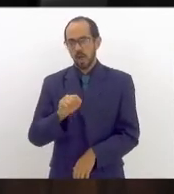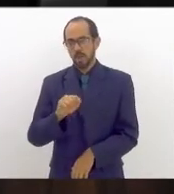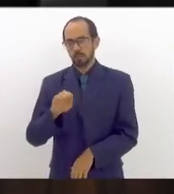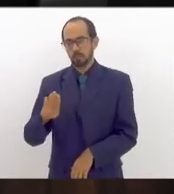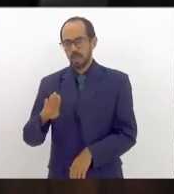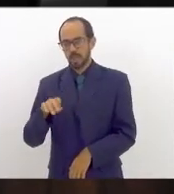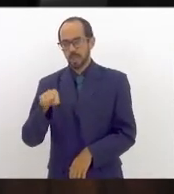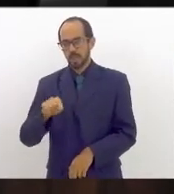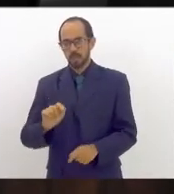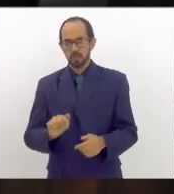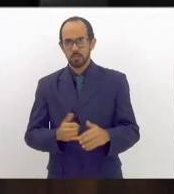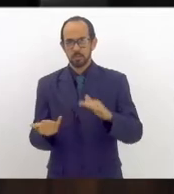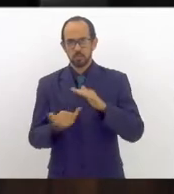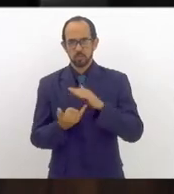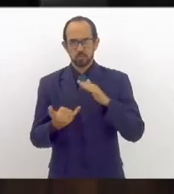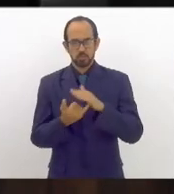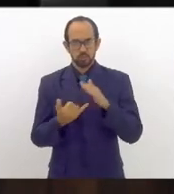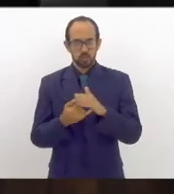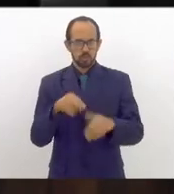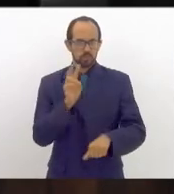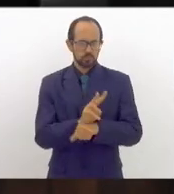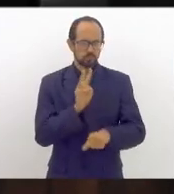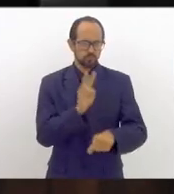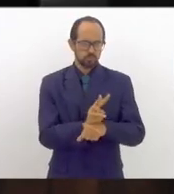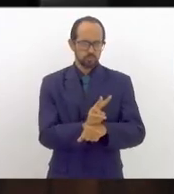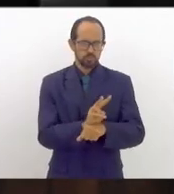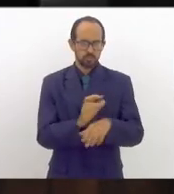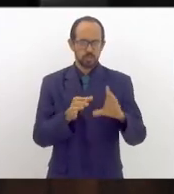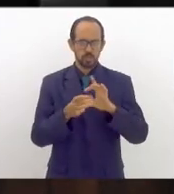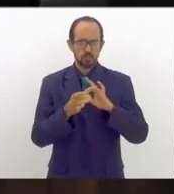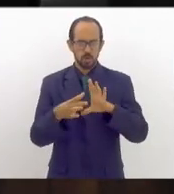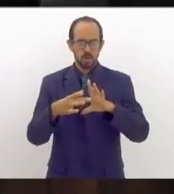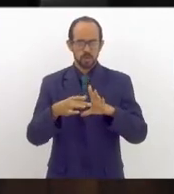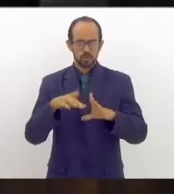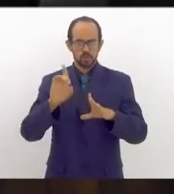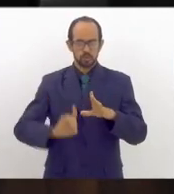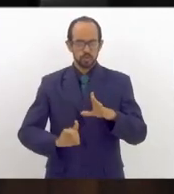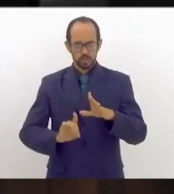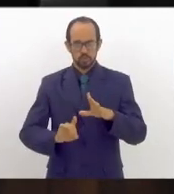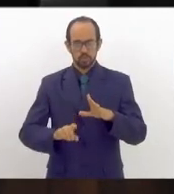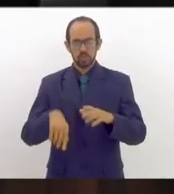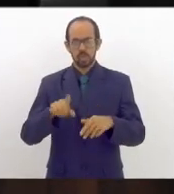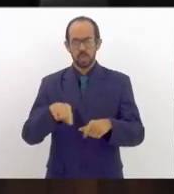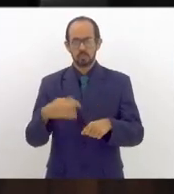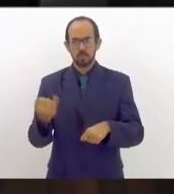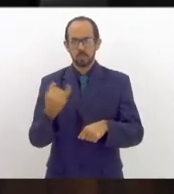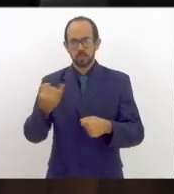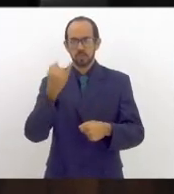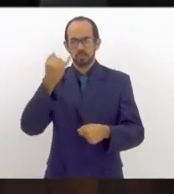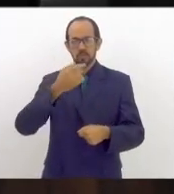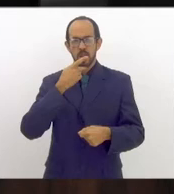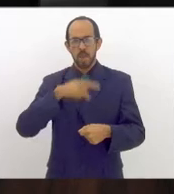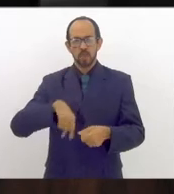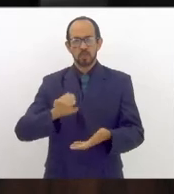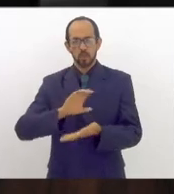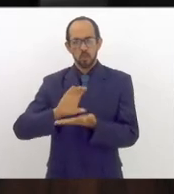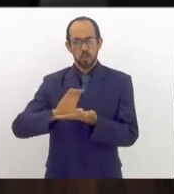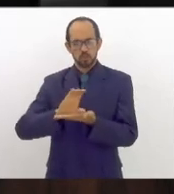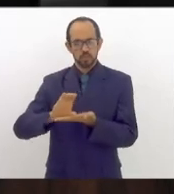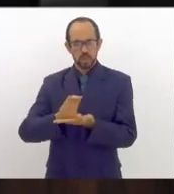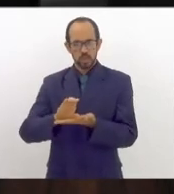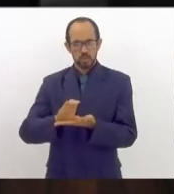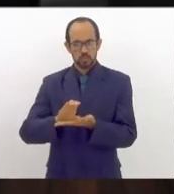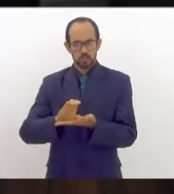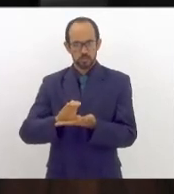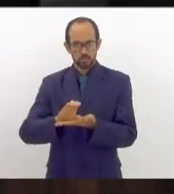somaram fossem prol da defesa do Estado democrático de direito olha aqui destacar O Manifesto Conselho Federal da OAB em prol da Democracia